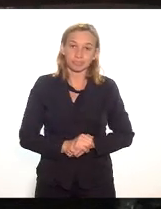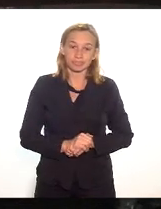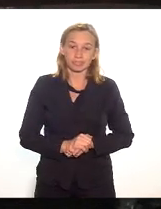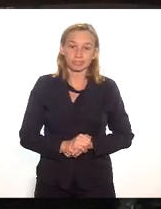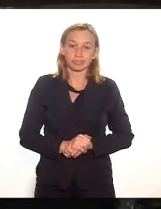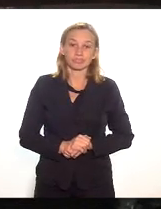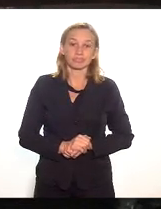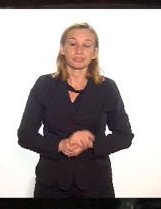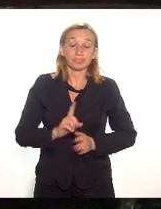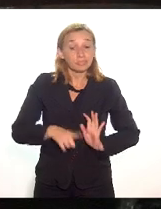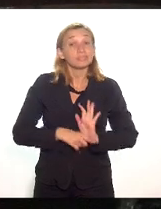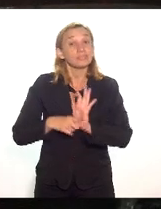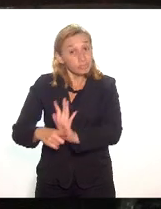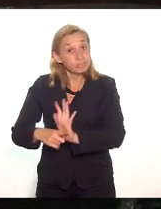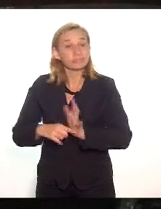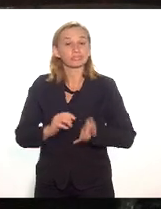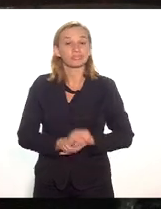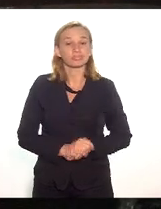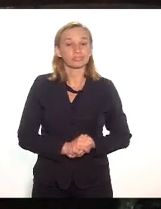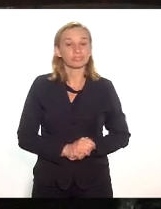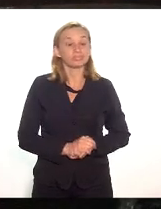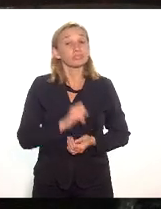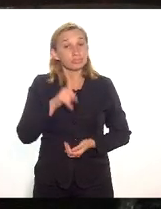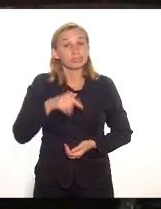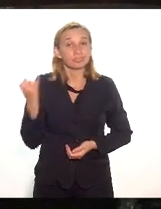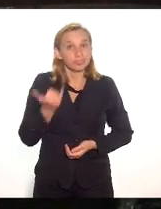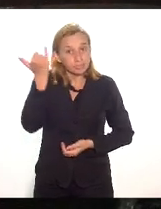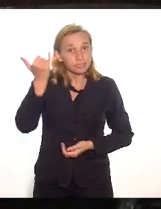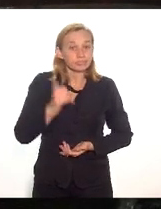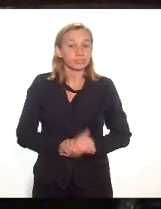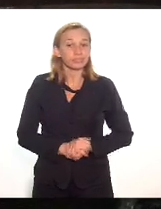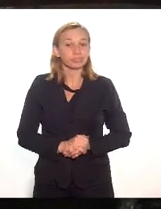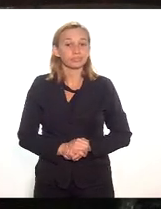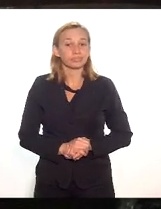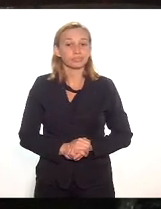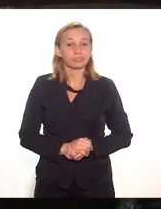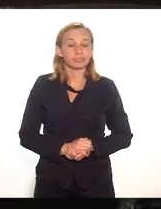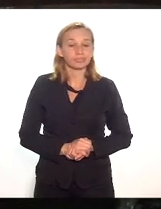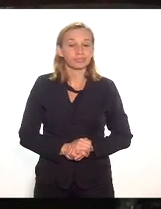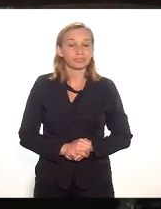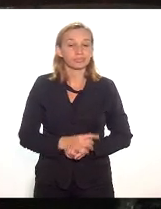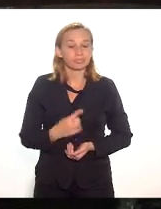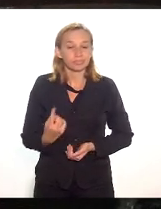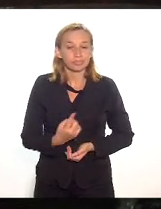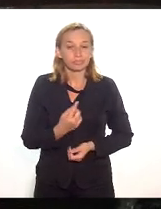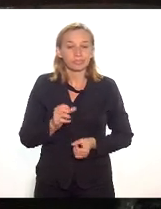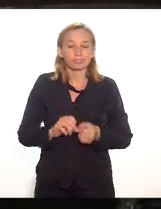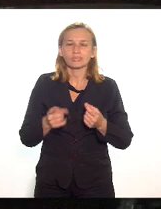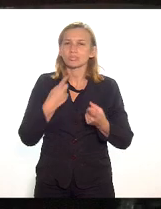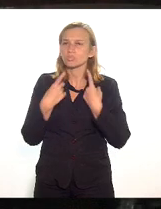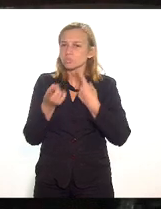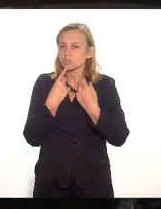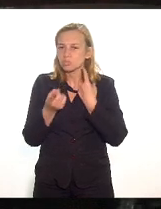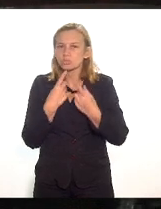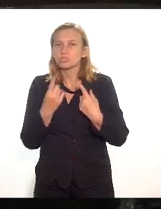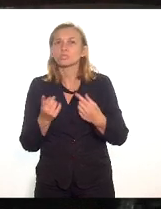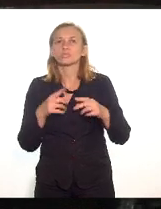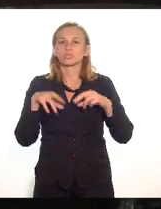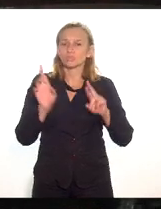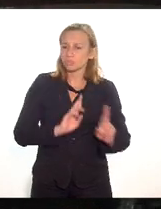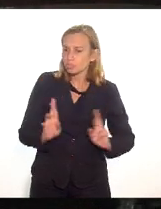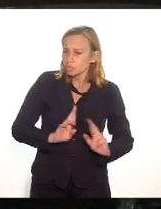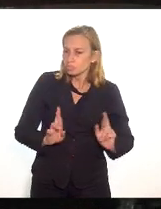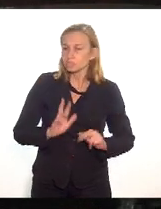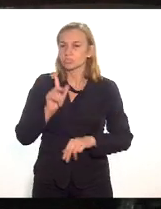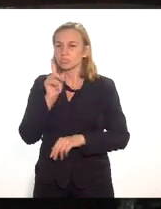de recuperação. É muito importante a gente fazer todo o debate com relação à